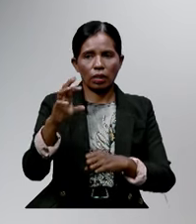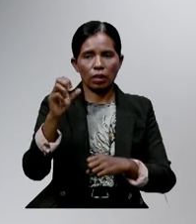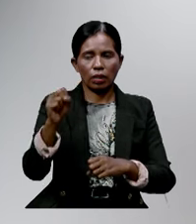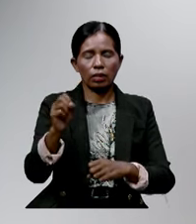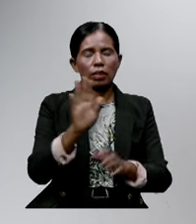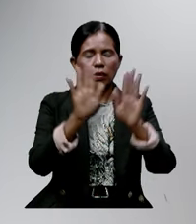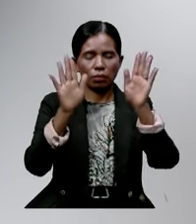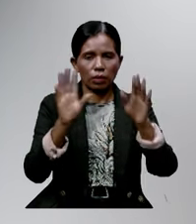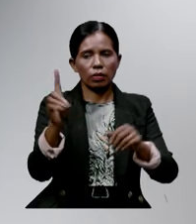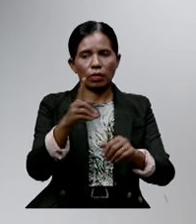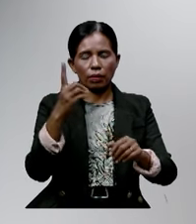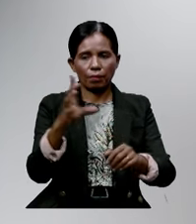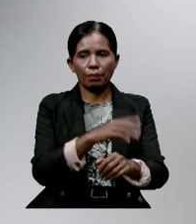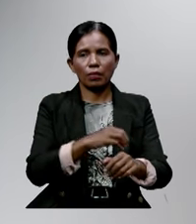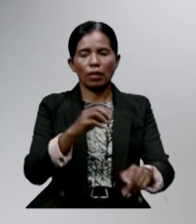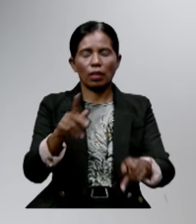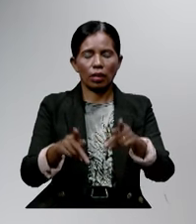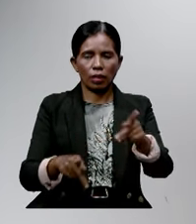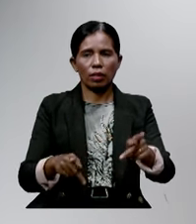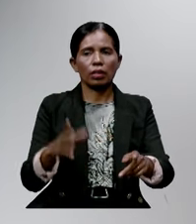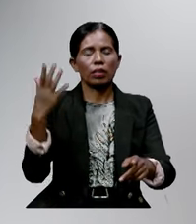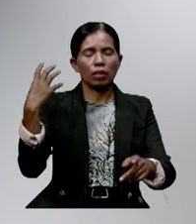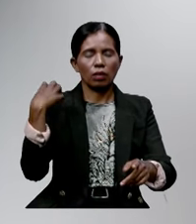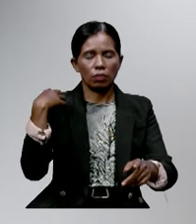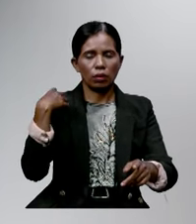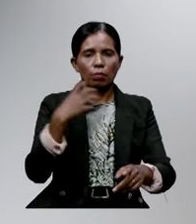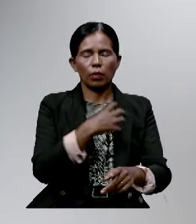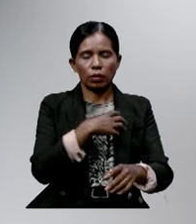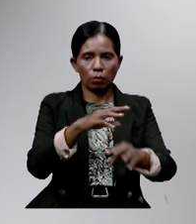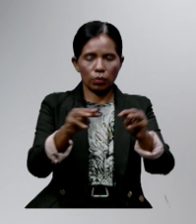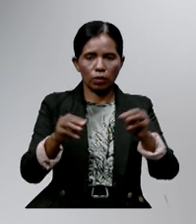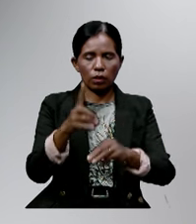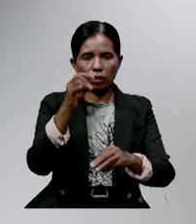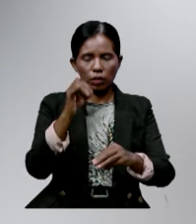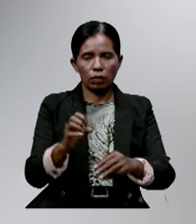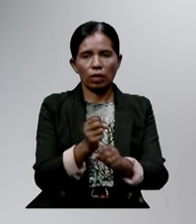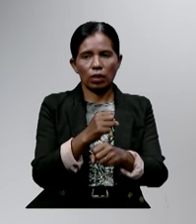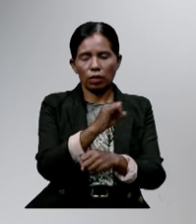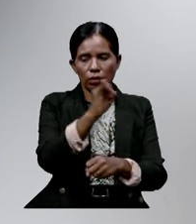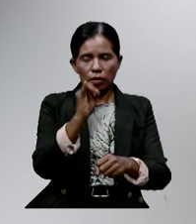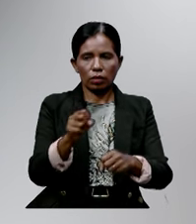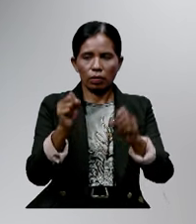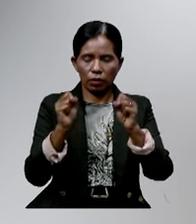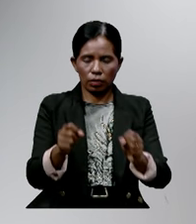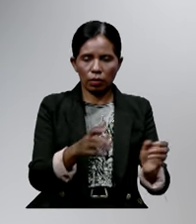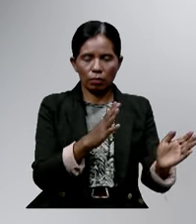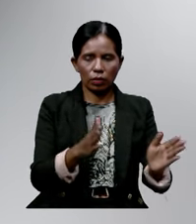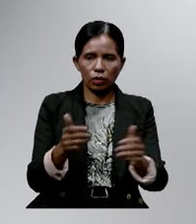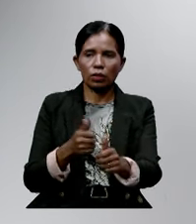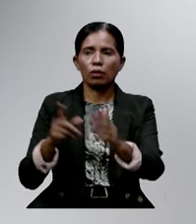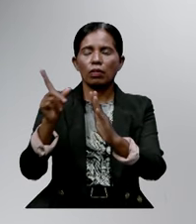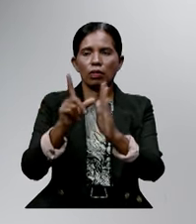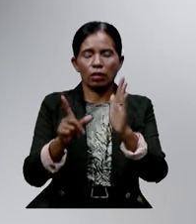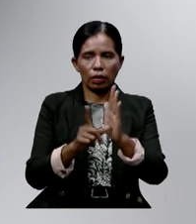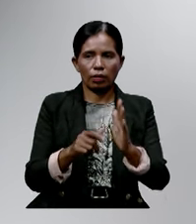madrugada. Dada o suspeito de tirona e a cela comando PNTL município de Ili, ou de ralo identificação no nebele processo de lei. La